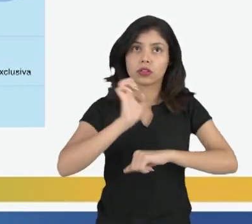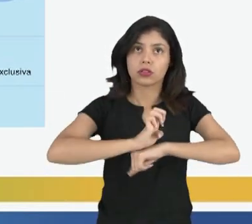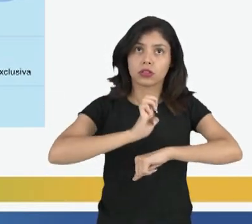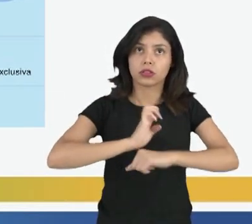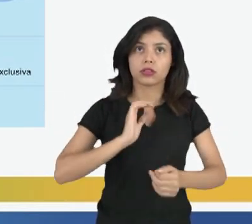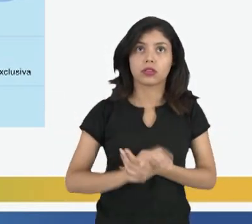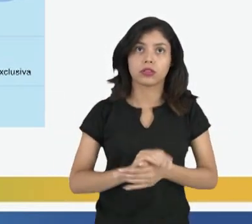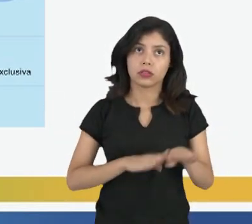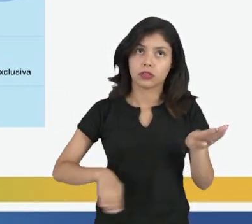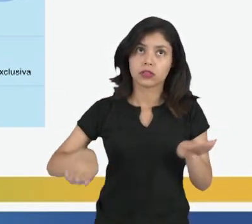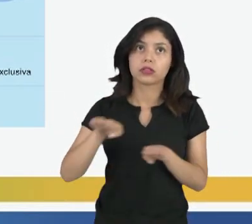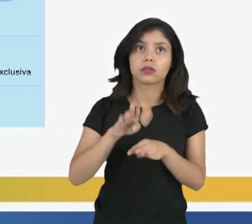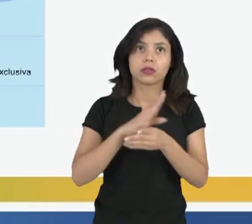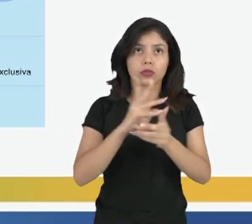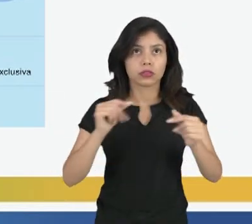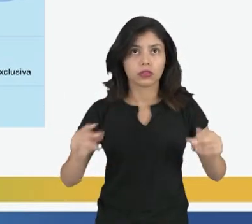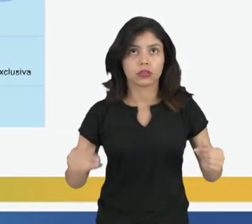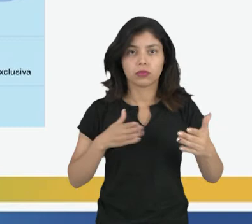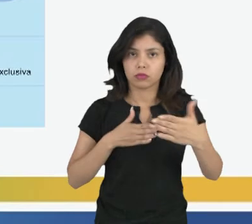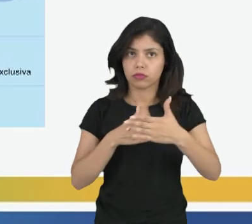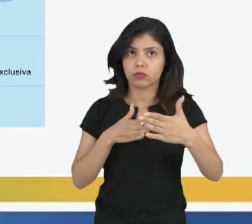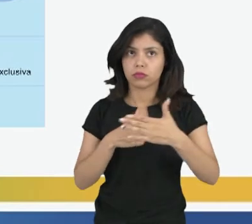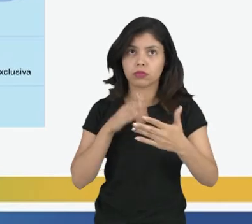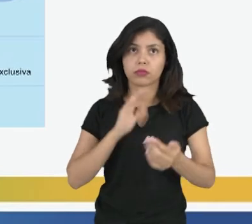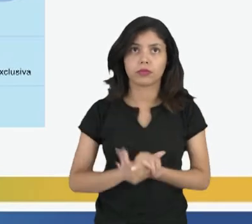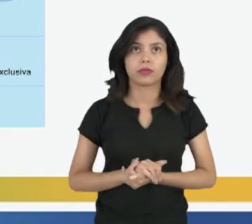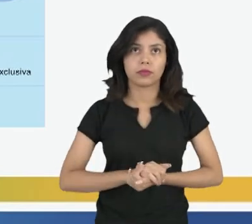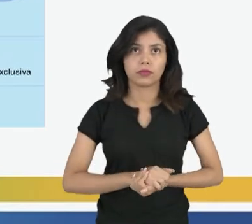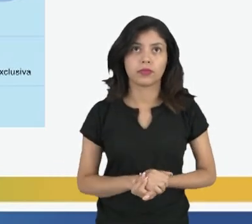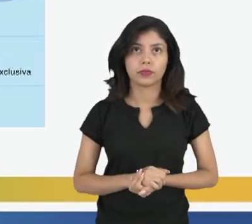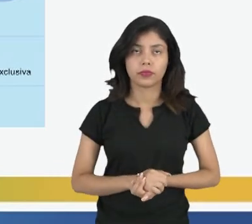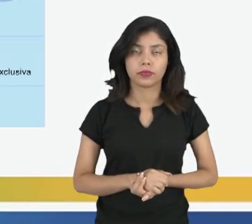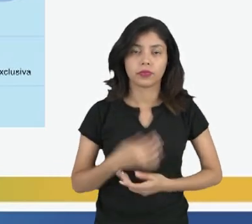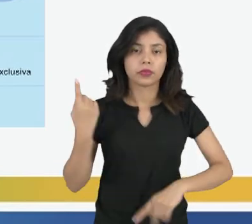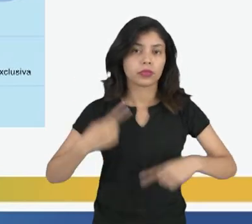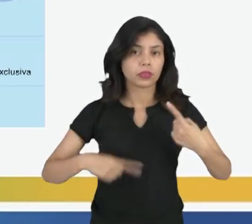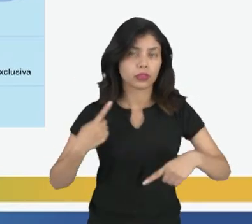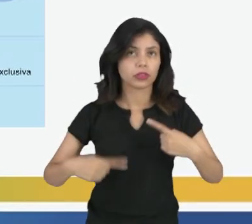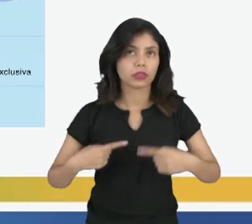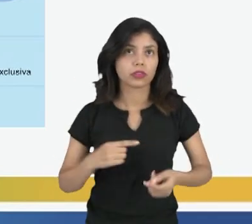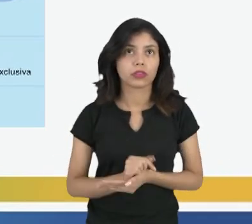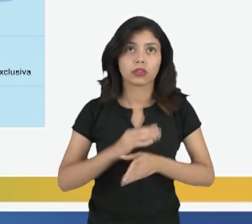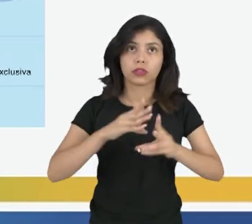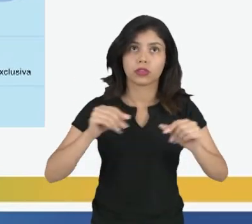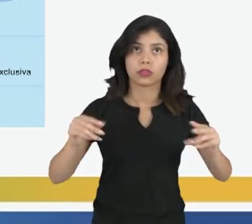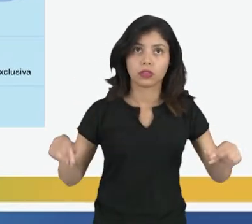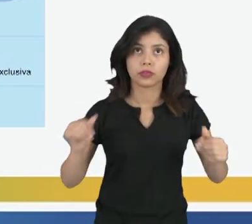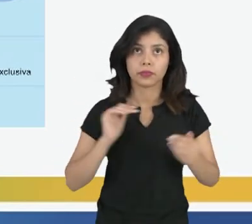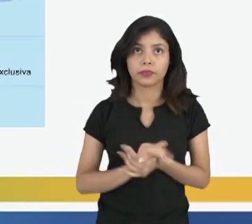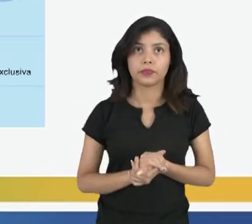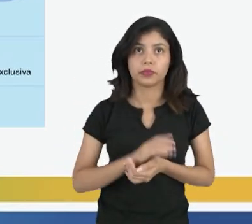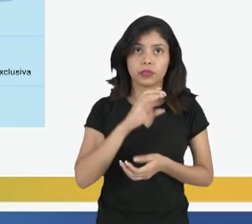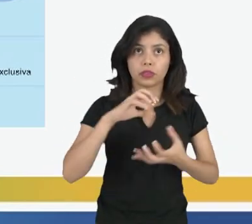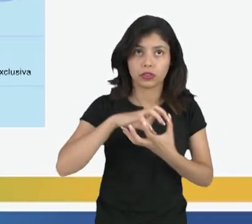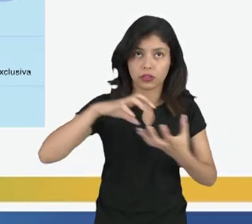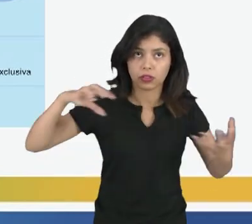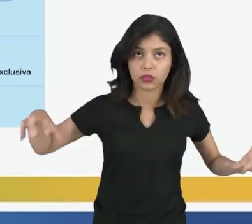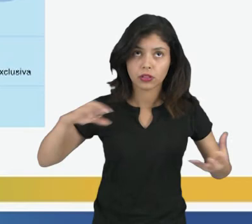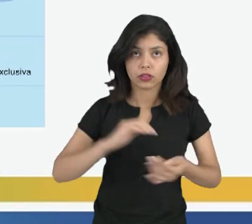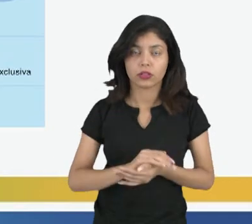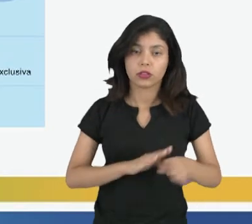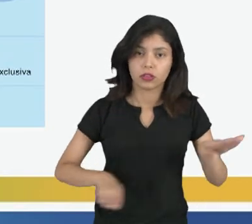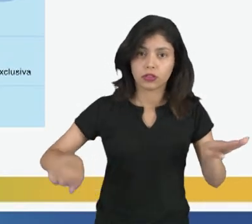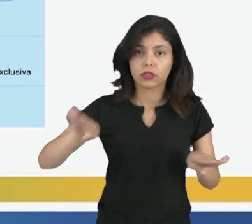estado exerce sua soberania E aí nós temos que o território de um país é formado pelo solo Continental e Insular